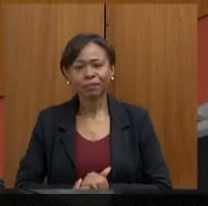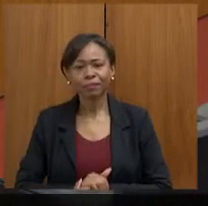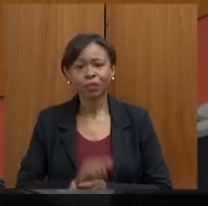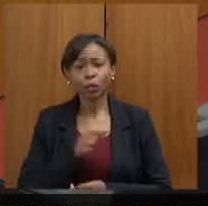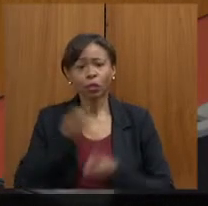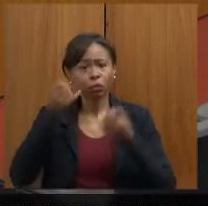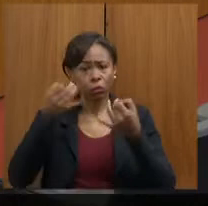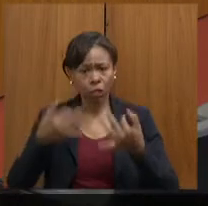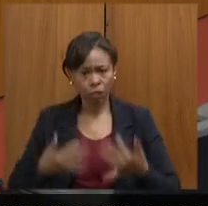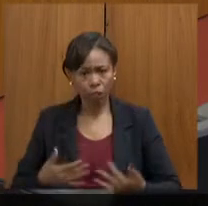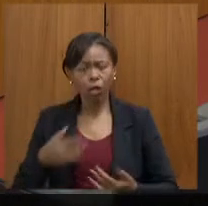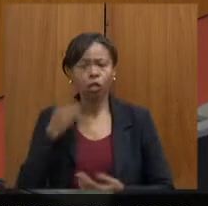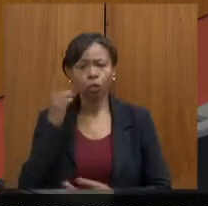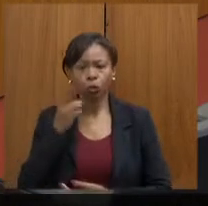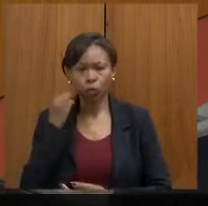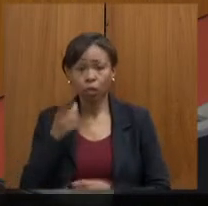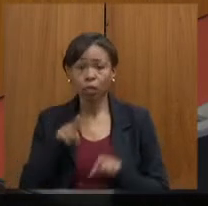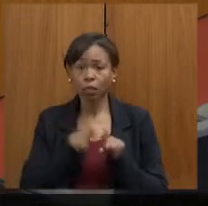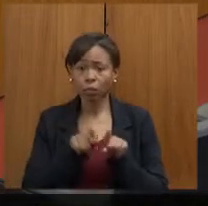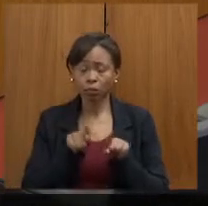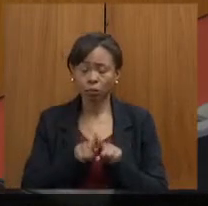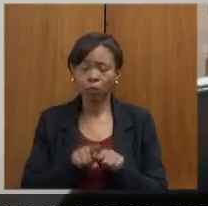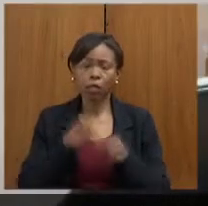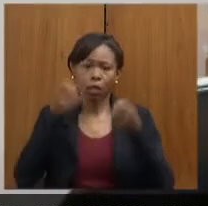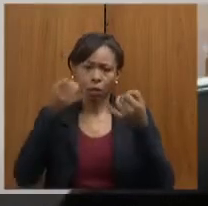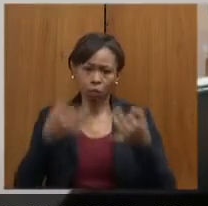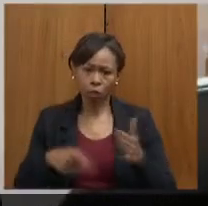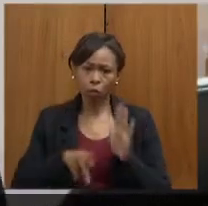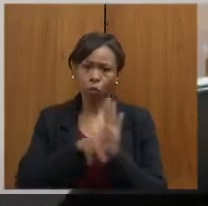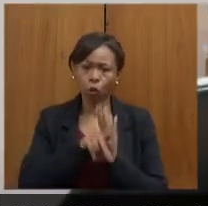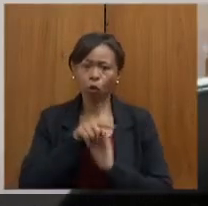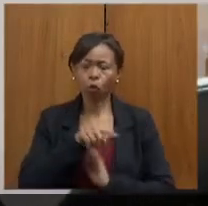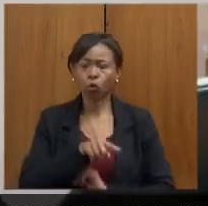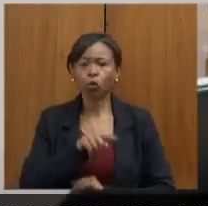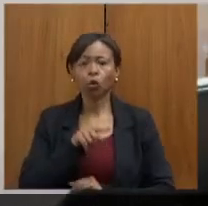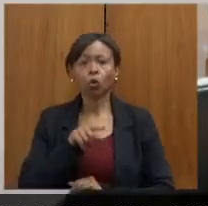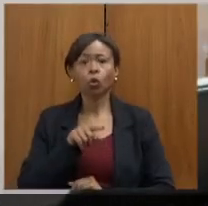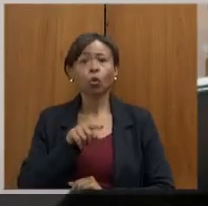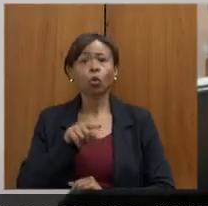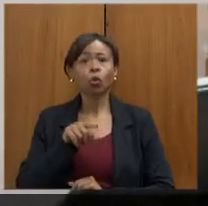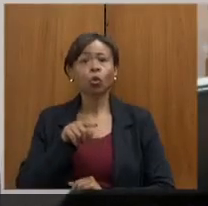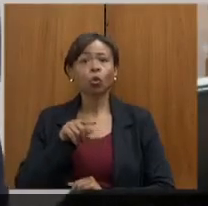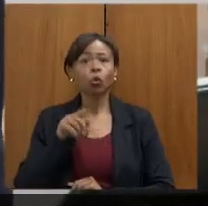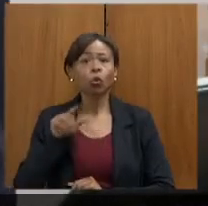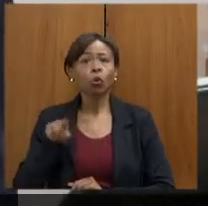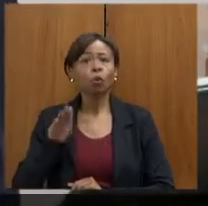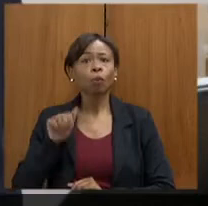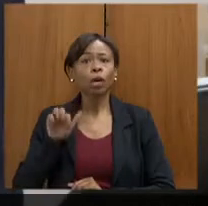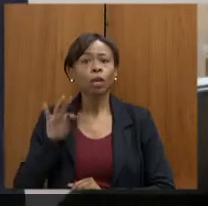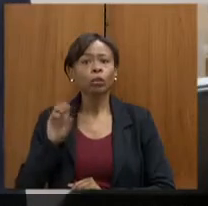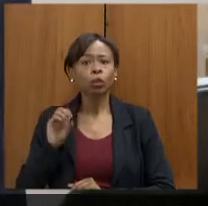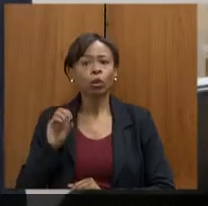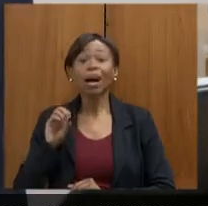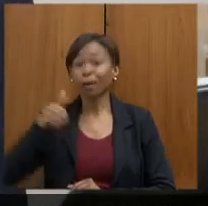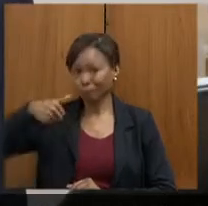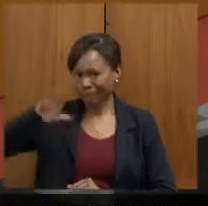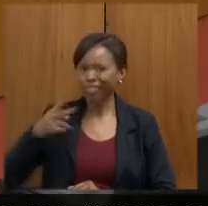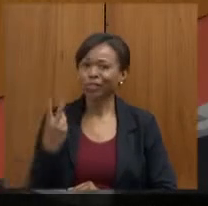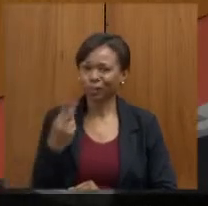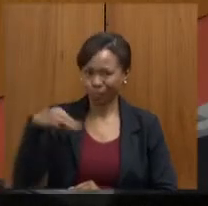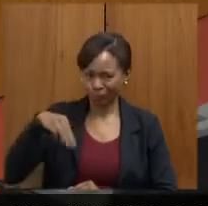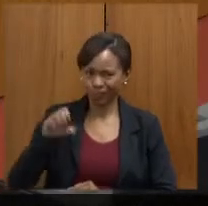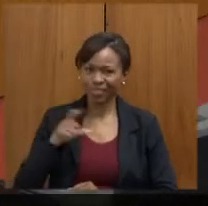fala do deputado agradeço a fala do deputado Bartolo tem a régua executados você tem mais dois minutos